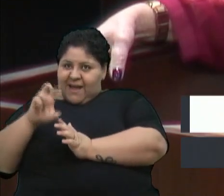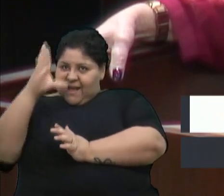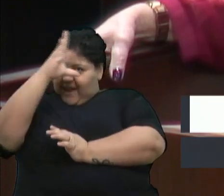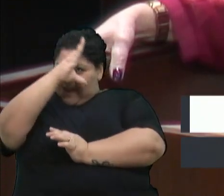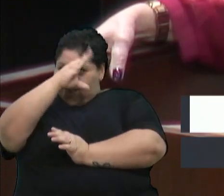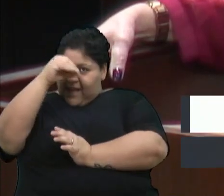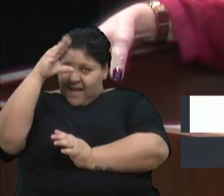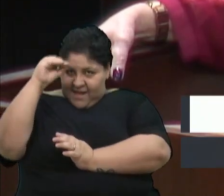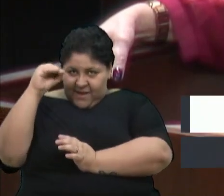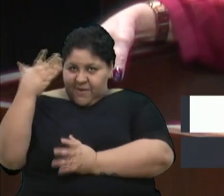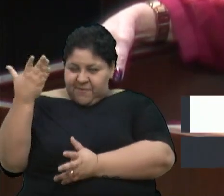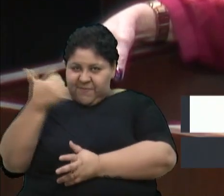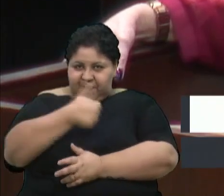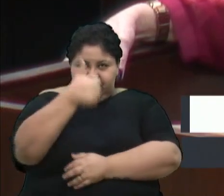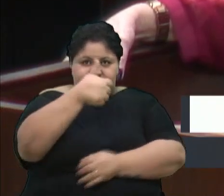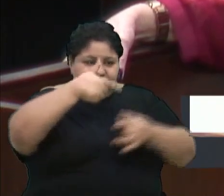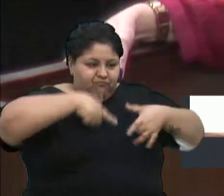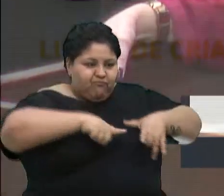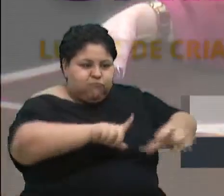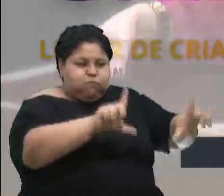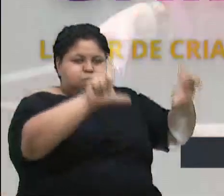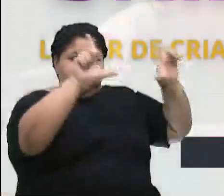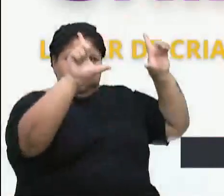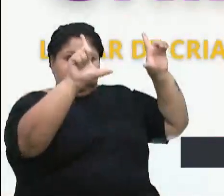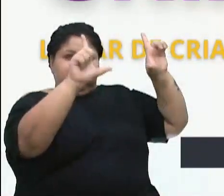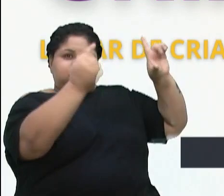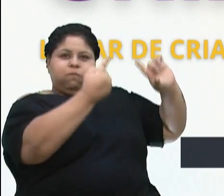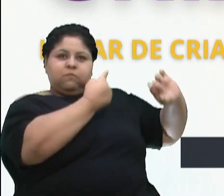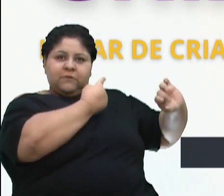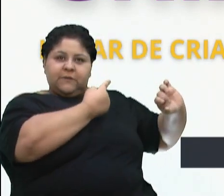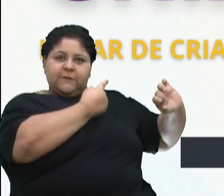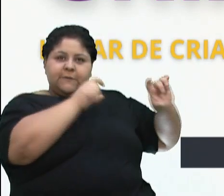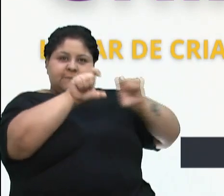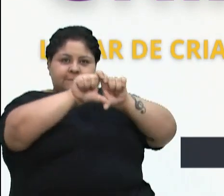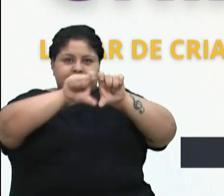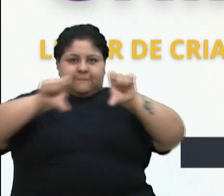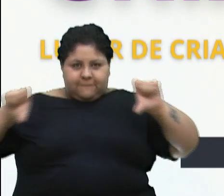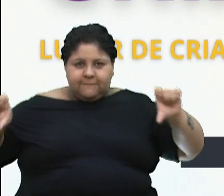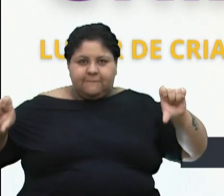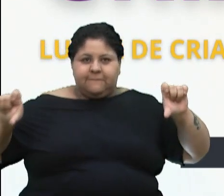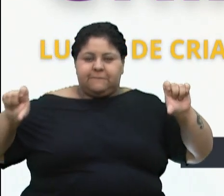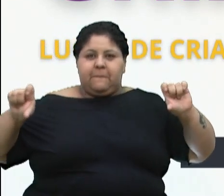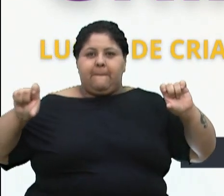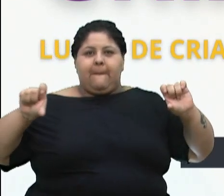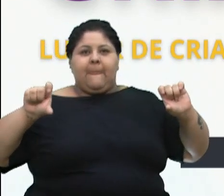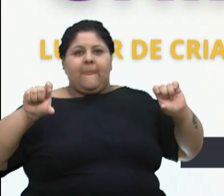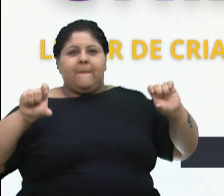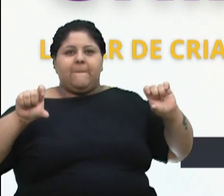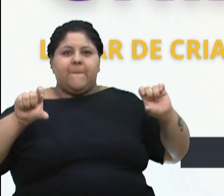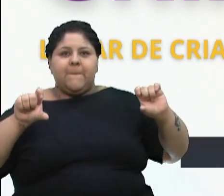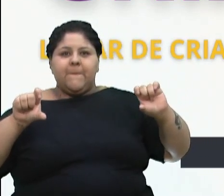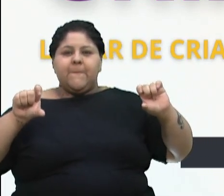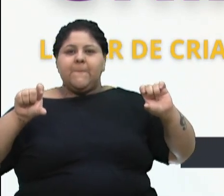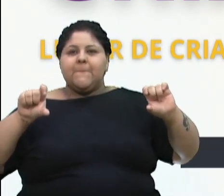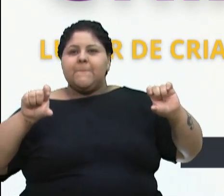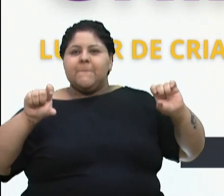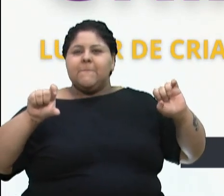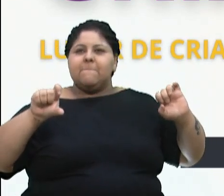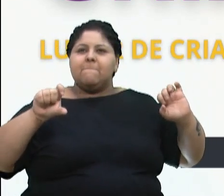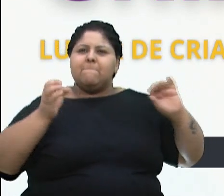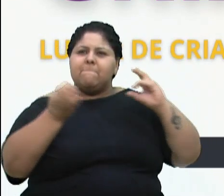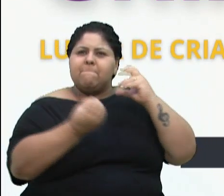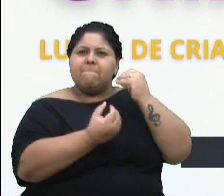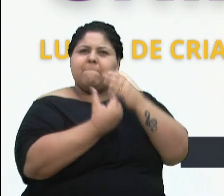esse primeiro cartaz ali, eu botei uma frase, fruto de